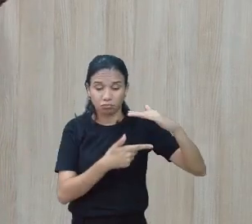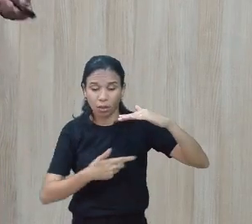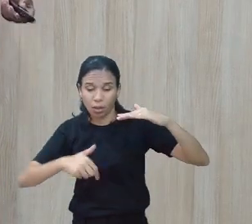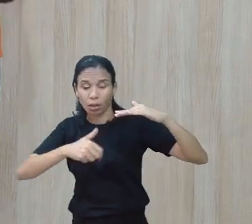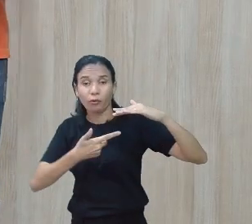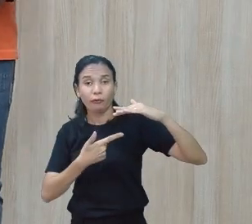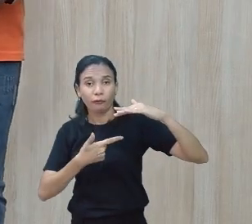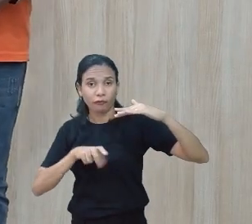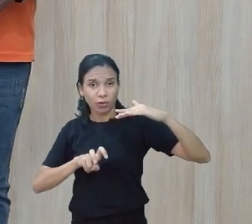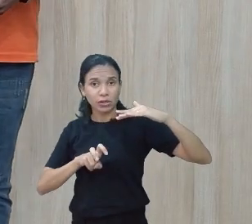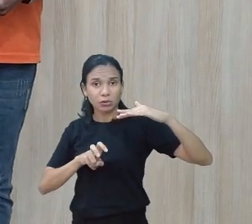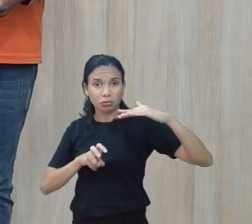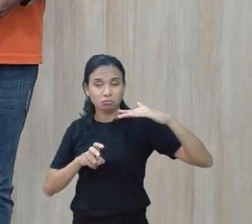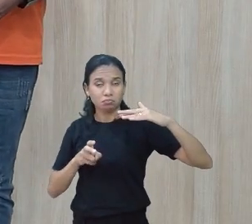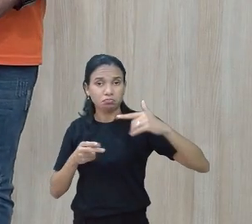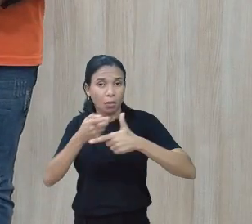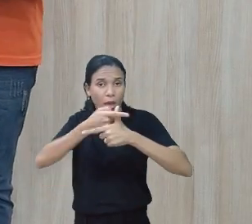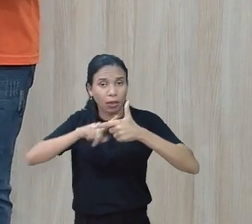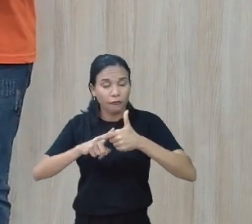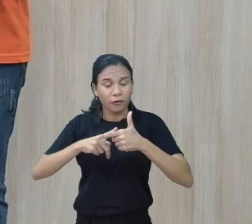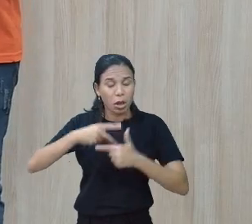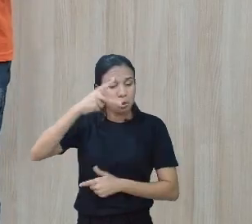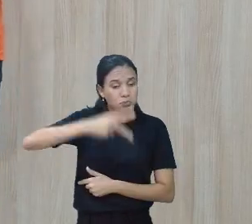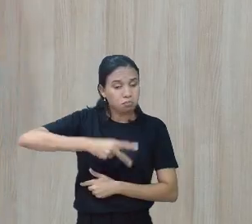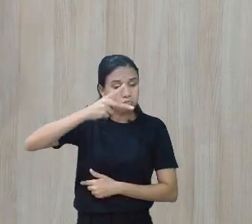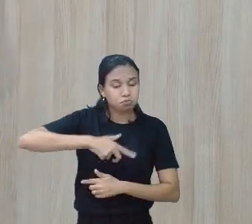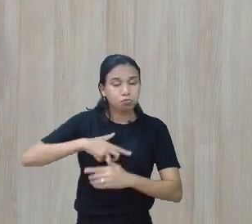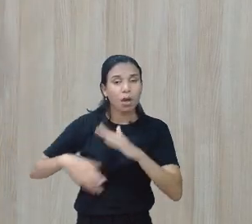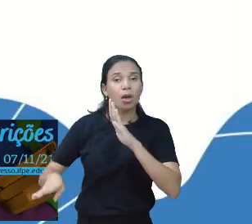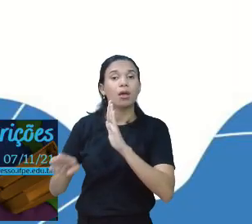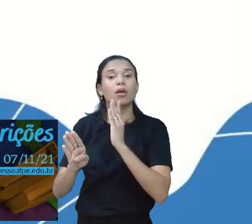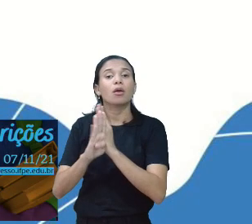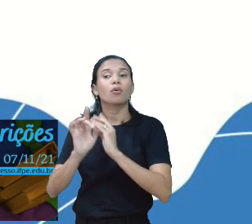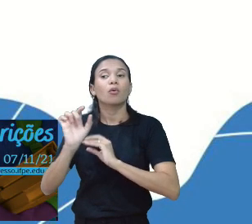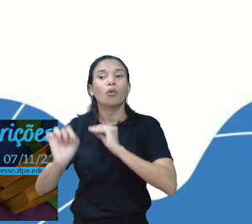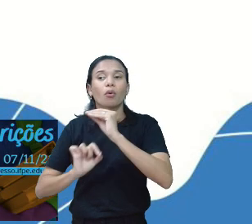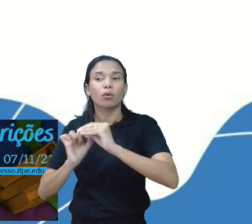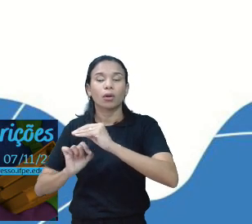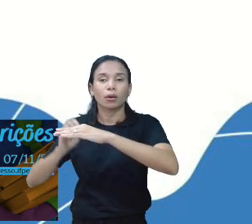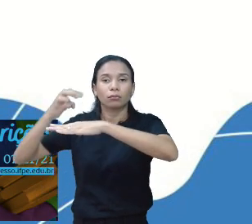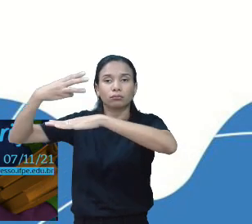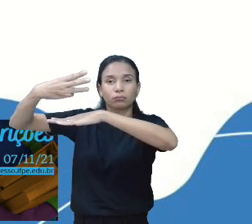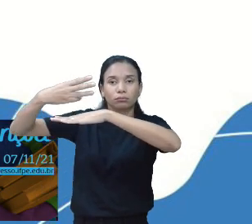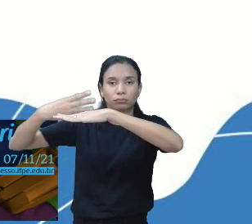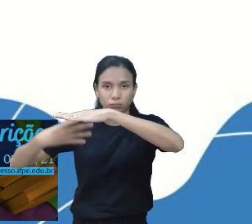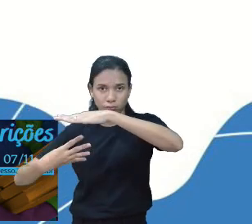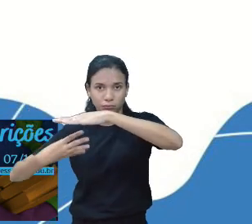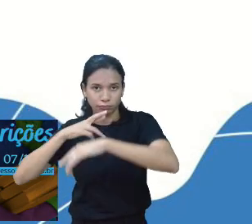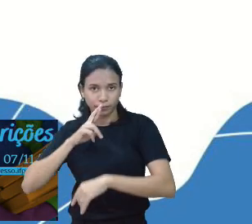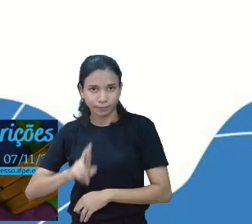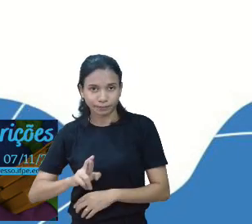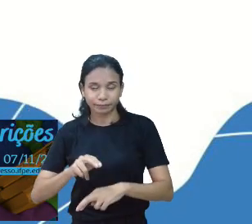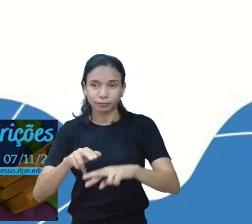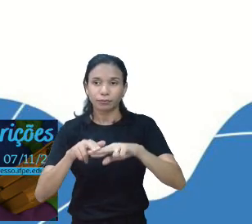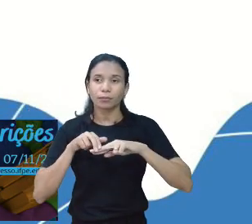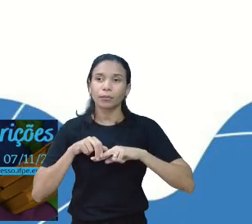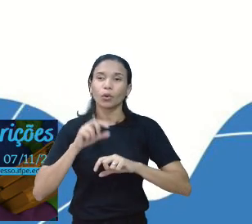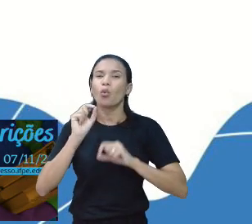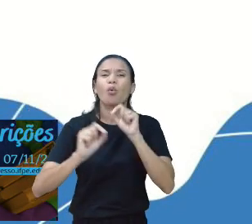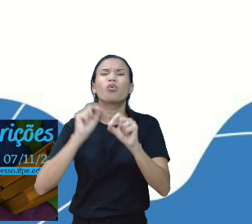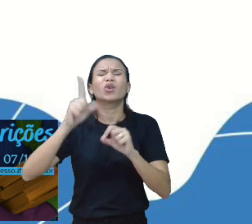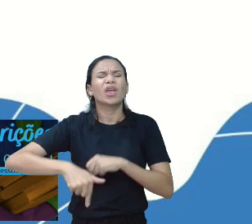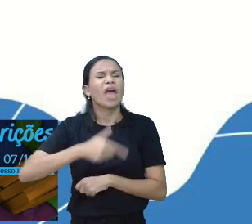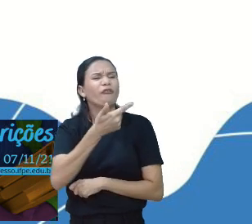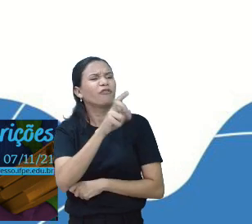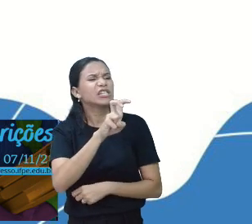25, quanto o 100 por 25. E aí encontrar direto a resposta, tá? O que é esse 25? Da